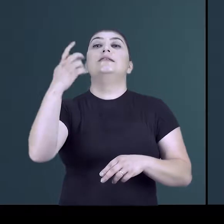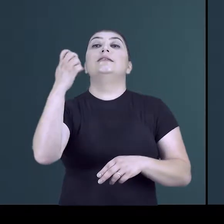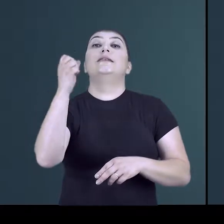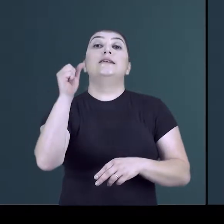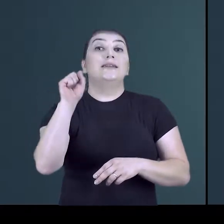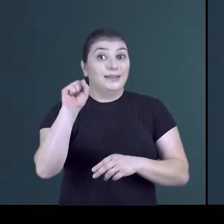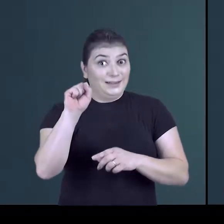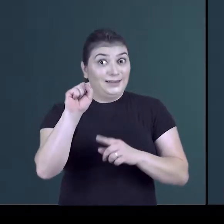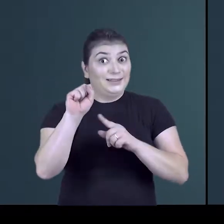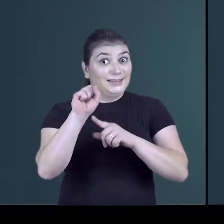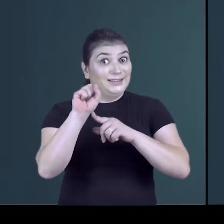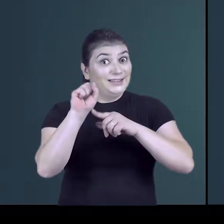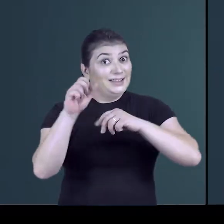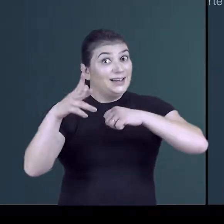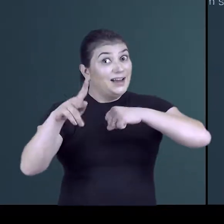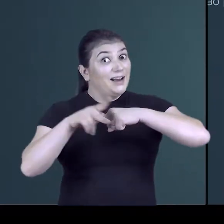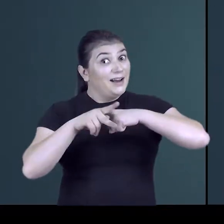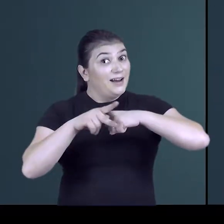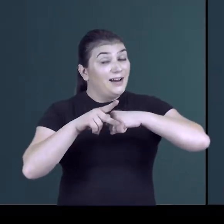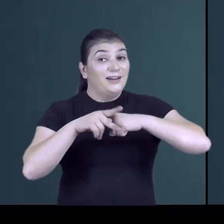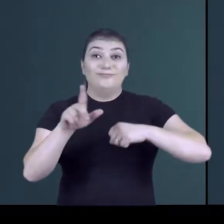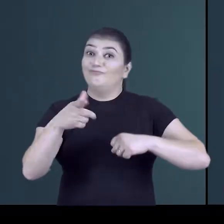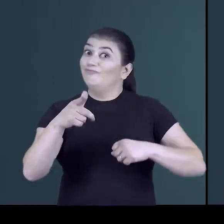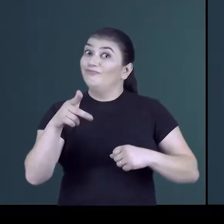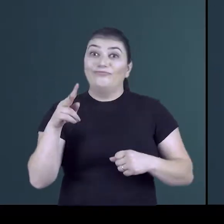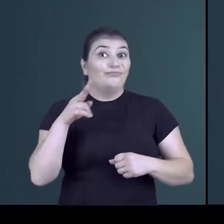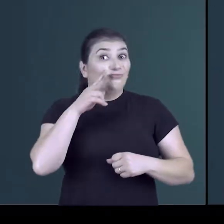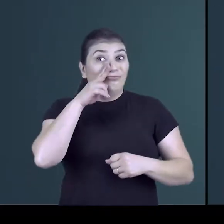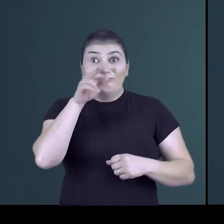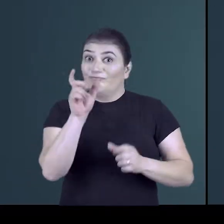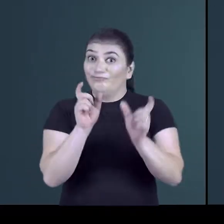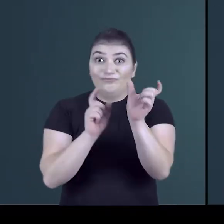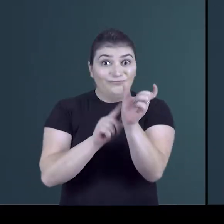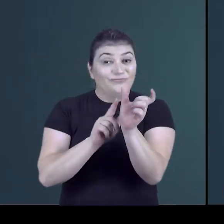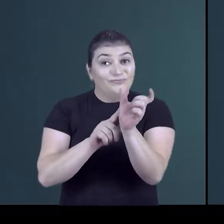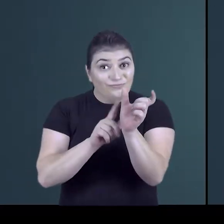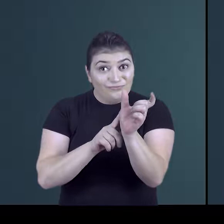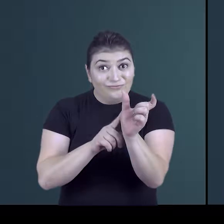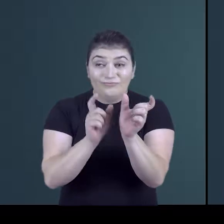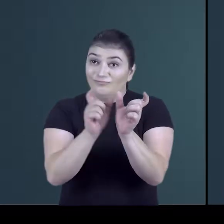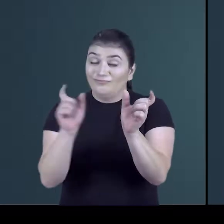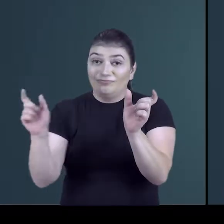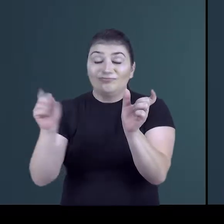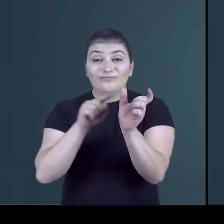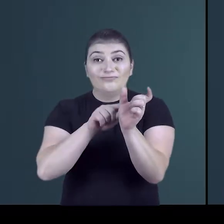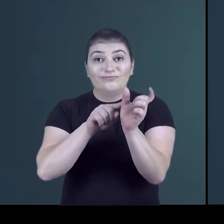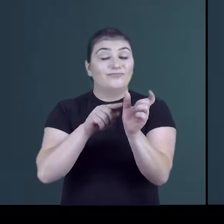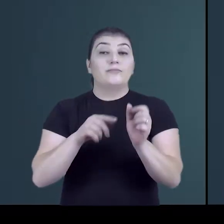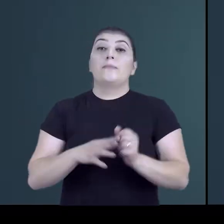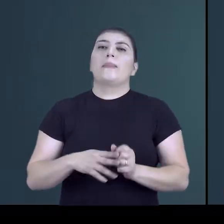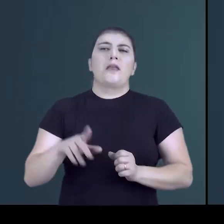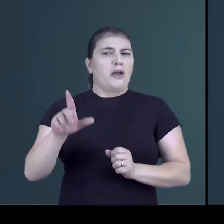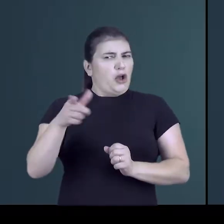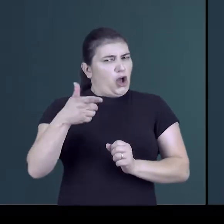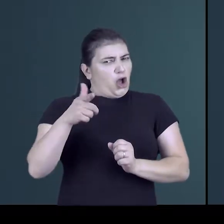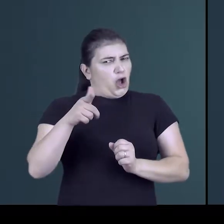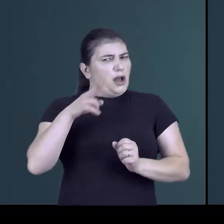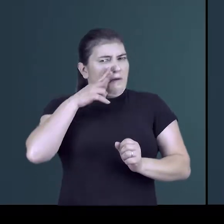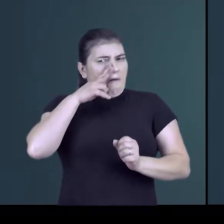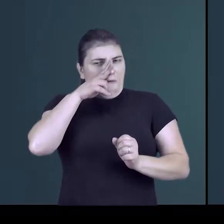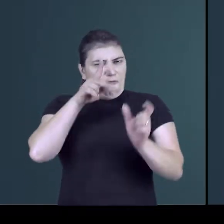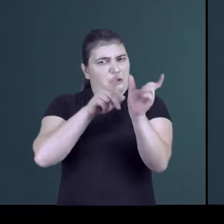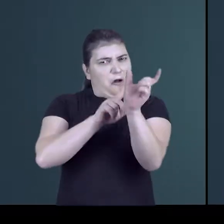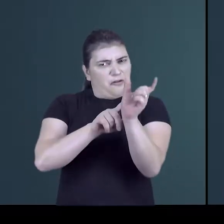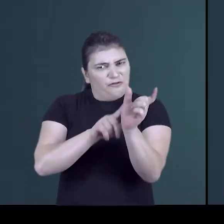lhes. Esses pronomes não possuem uma sílaba forte. Quando falamos que pronomes não possuem a